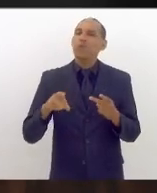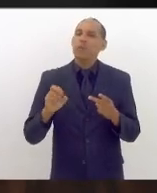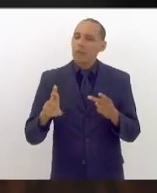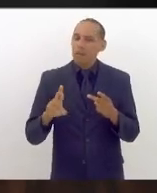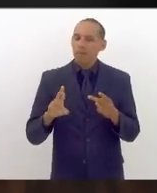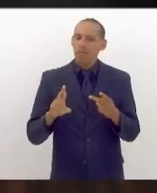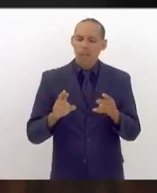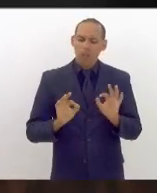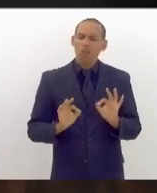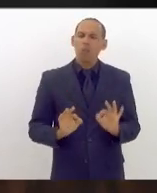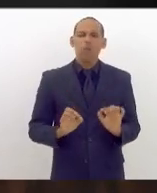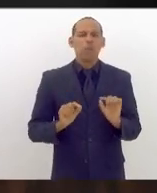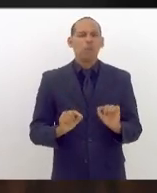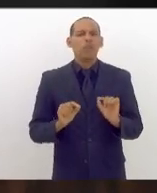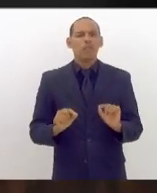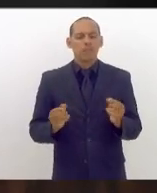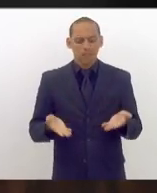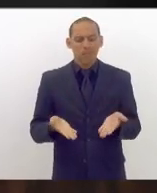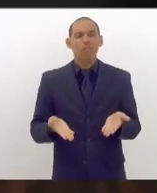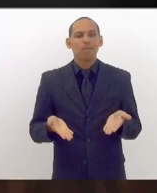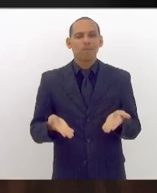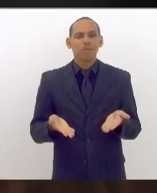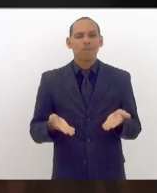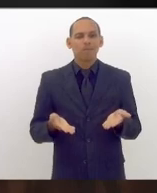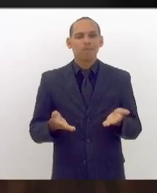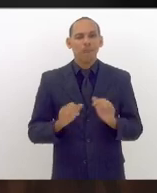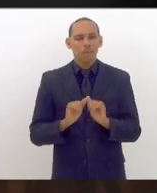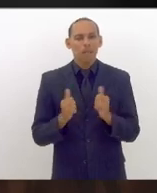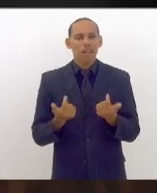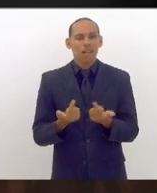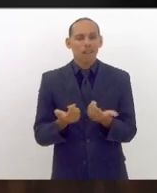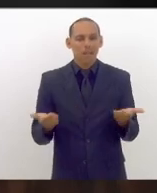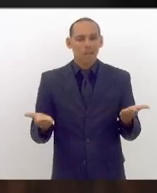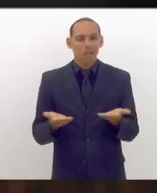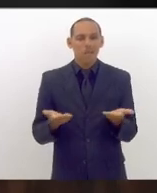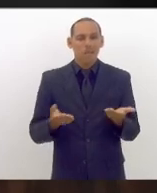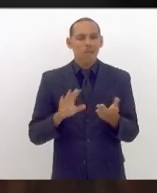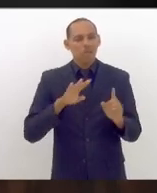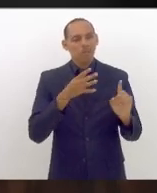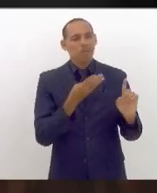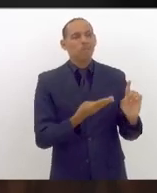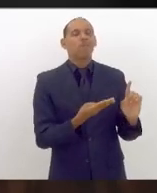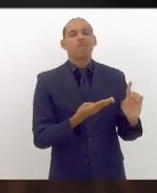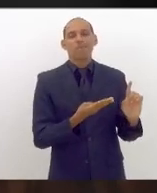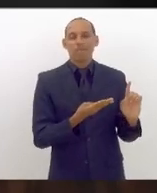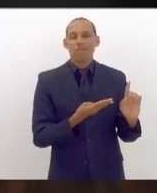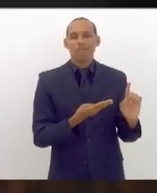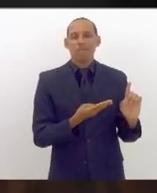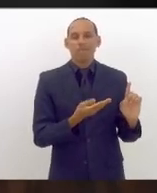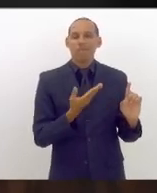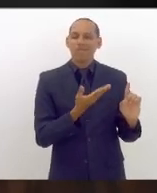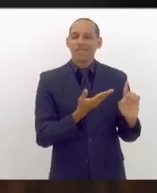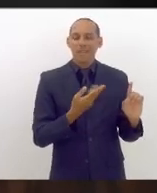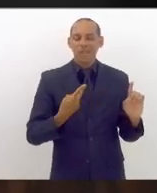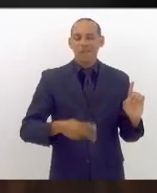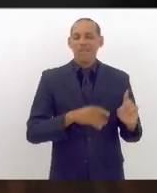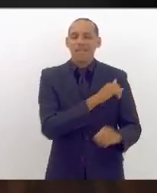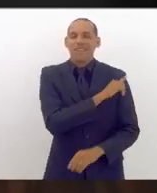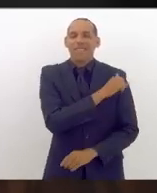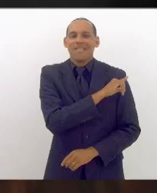mais justo do que essa casa de lei está no dia de hoje prestando essa homenagem para esse carioca